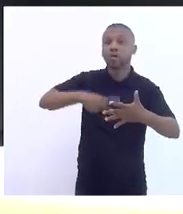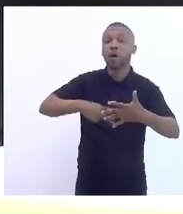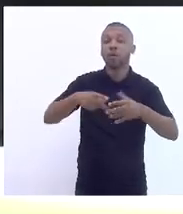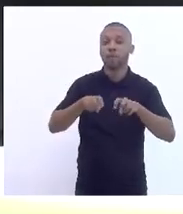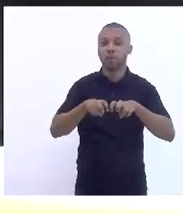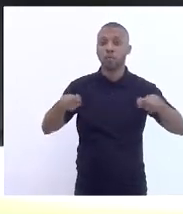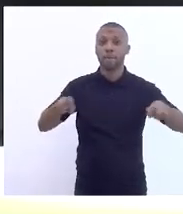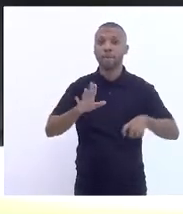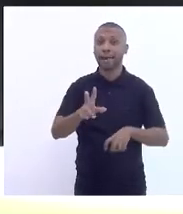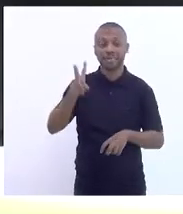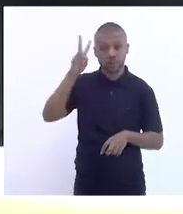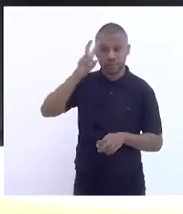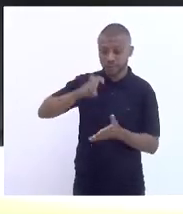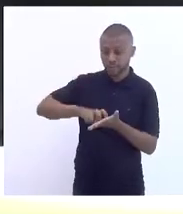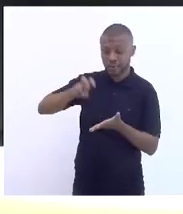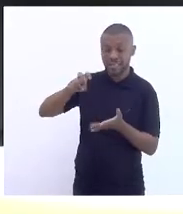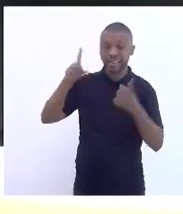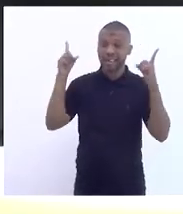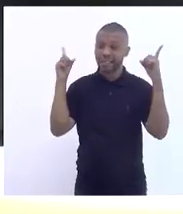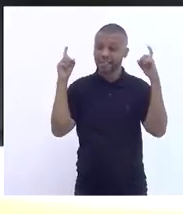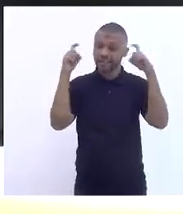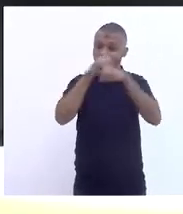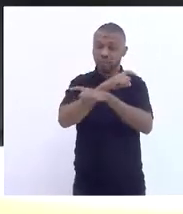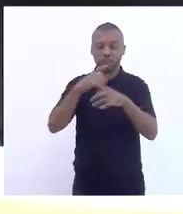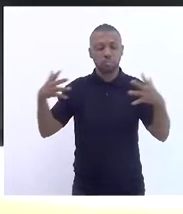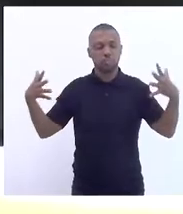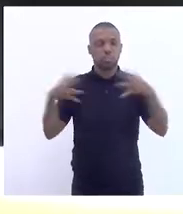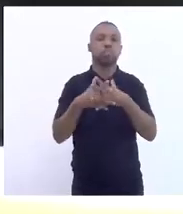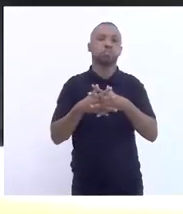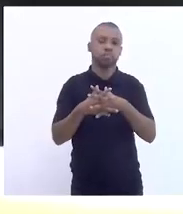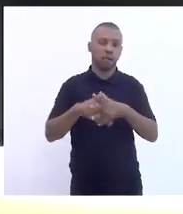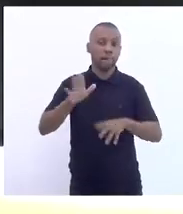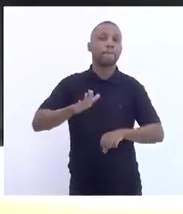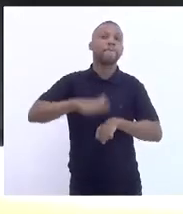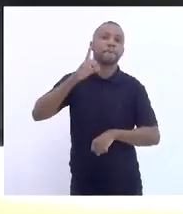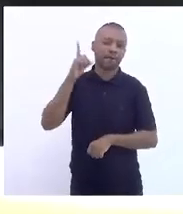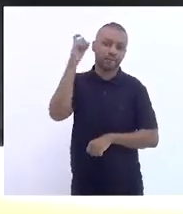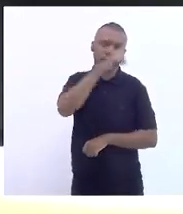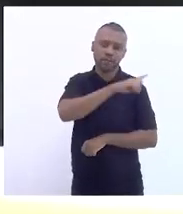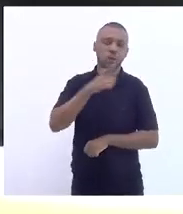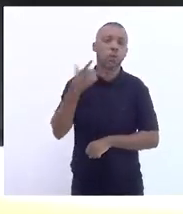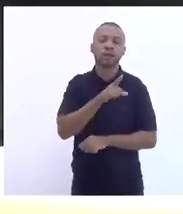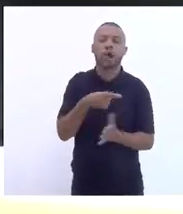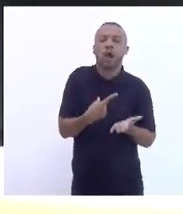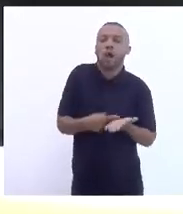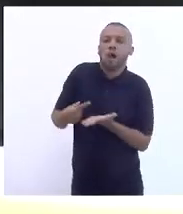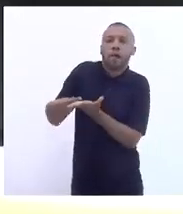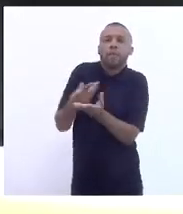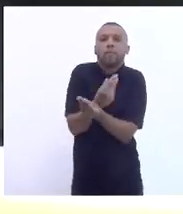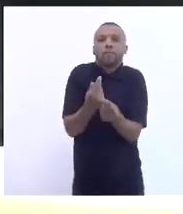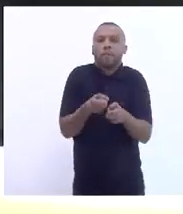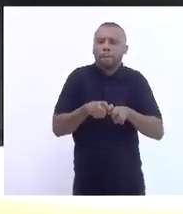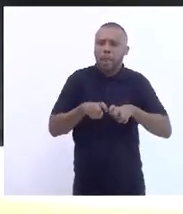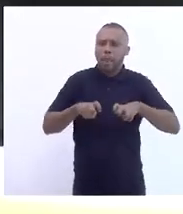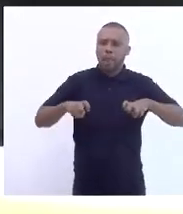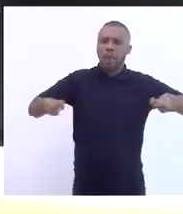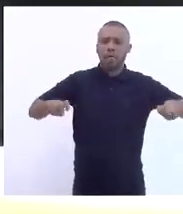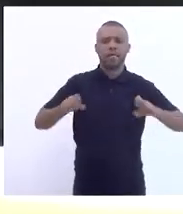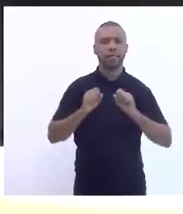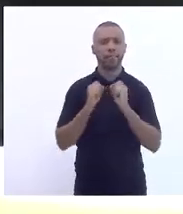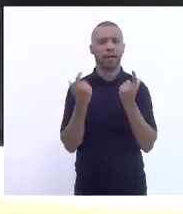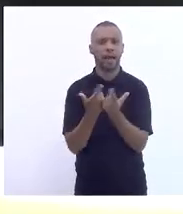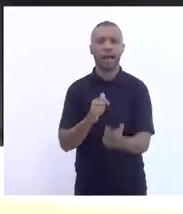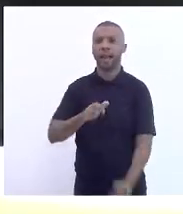de manhã é sempre mais difícil né Para a gente tem bastante gente aqui na